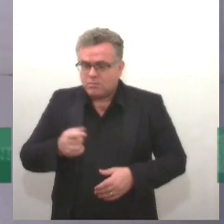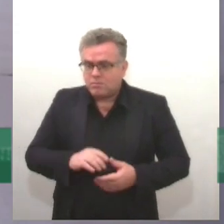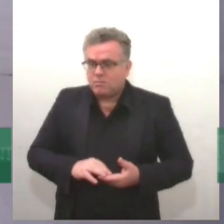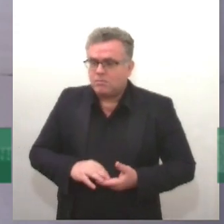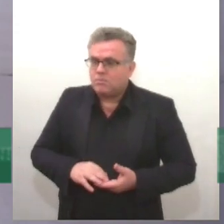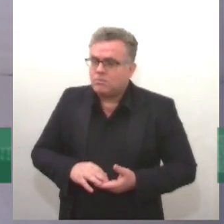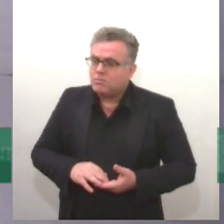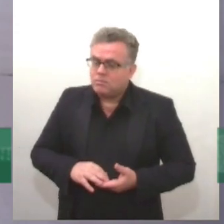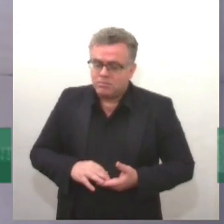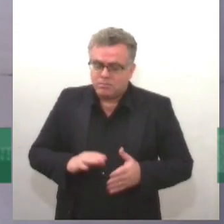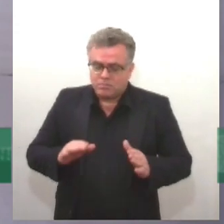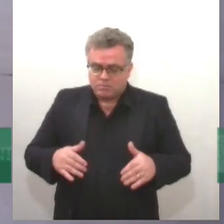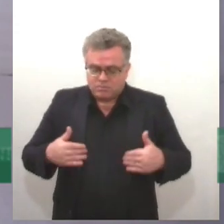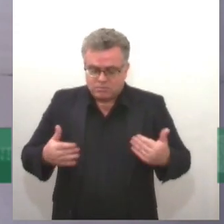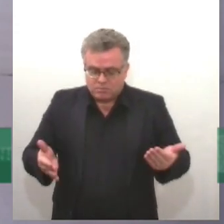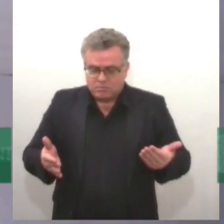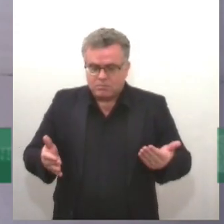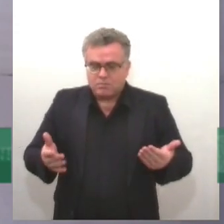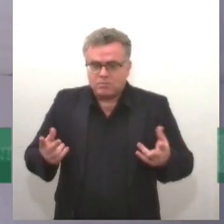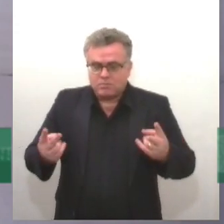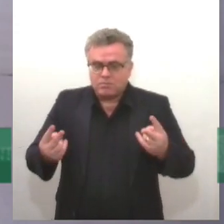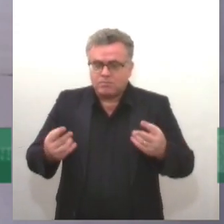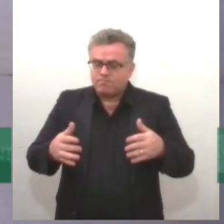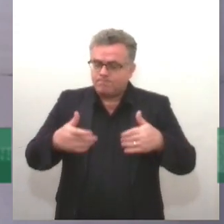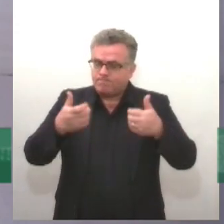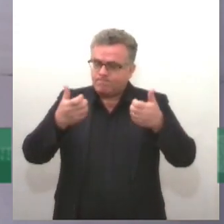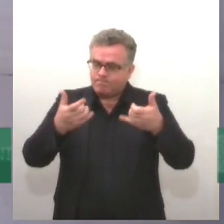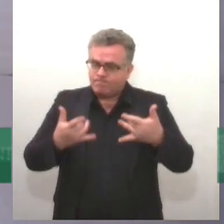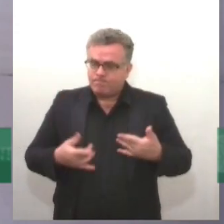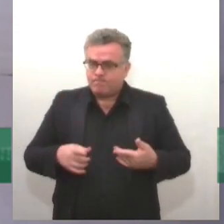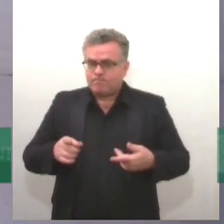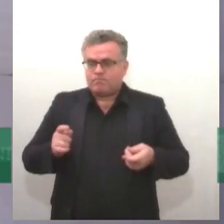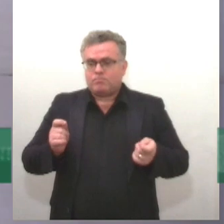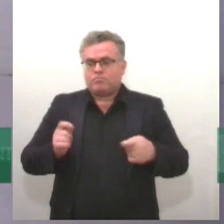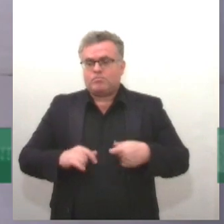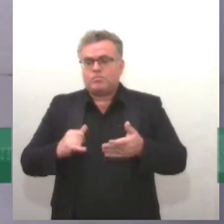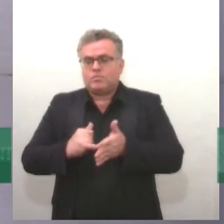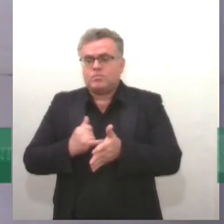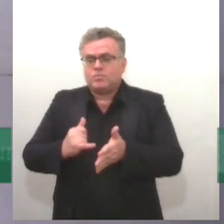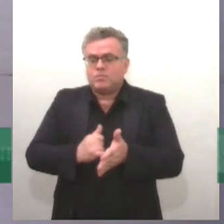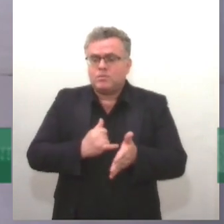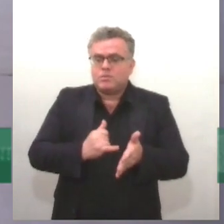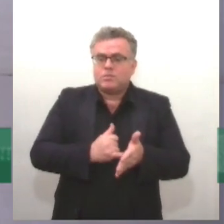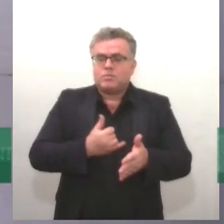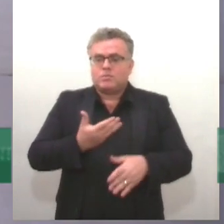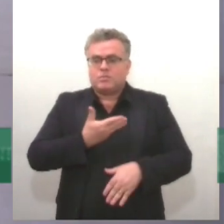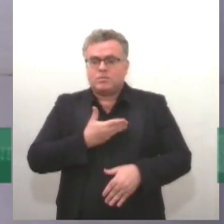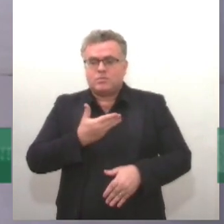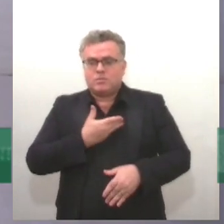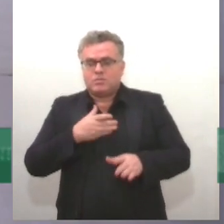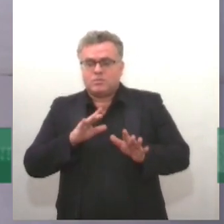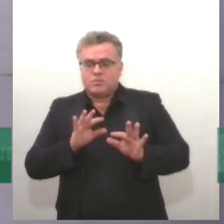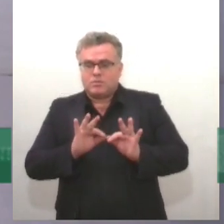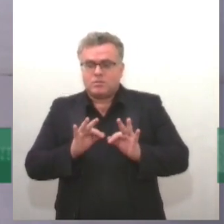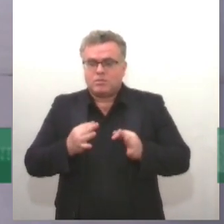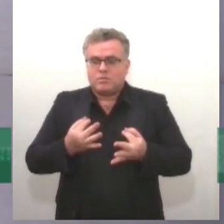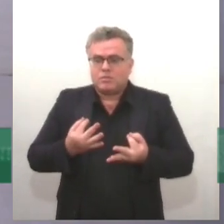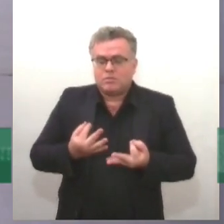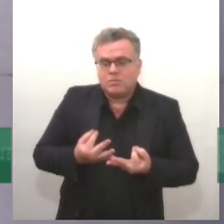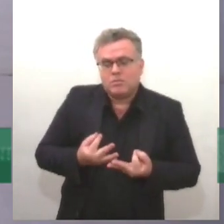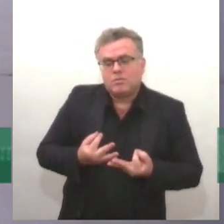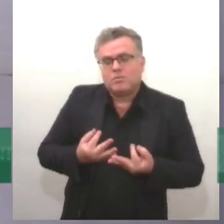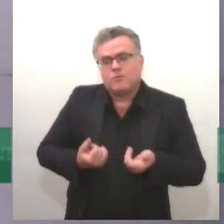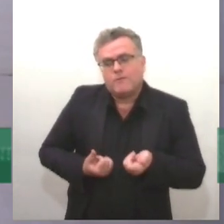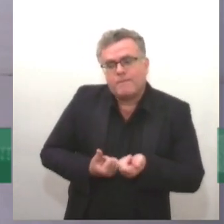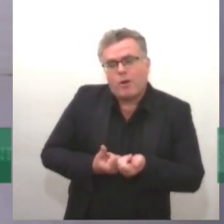Então, veja bem, ele vai poder contratar o amigo, o correligionário, né,